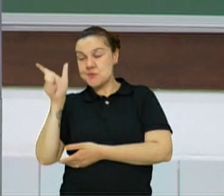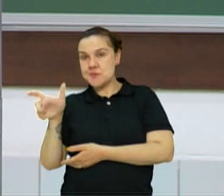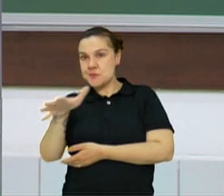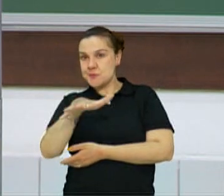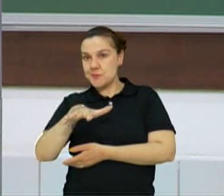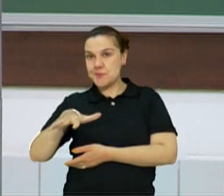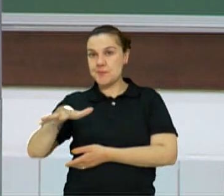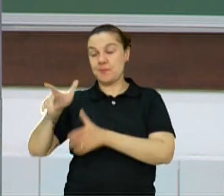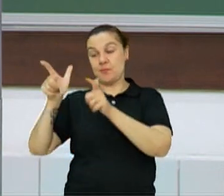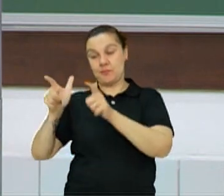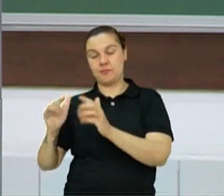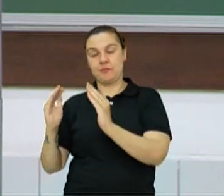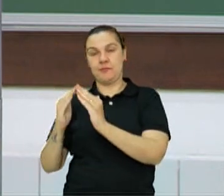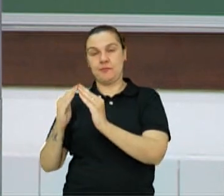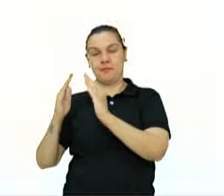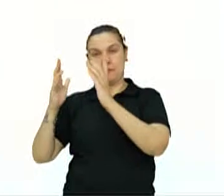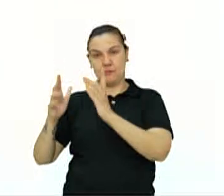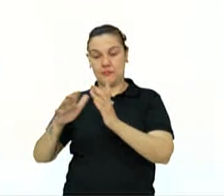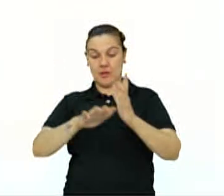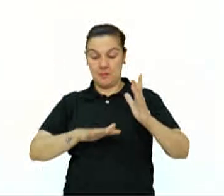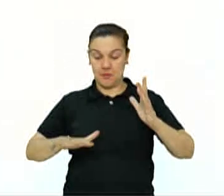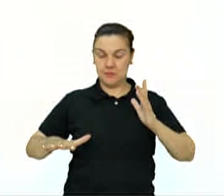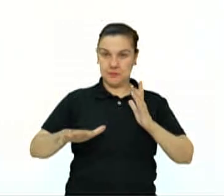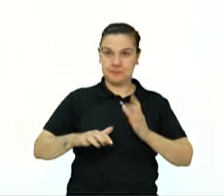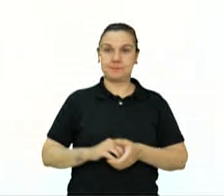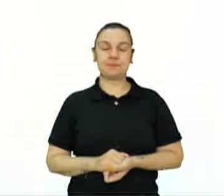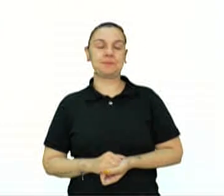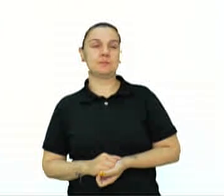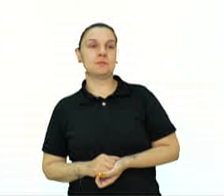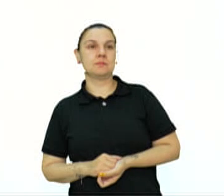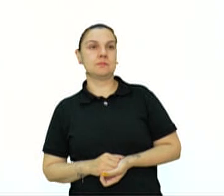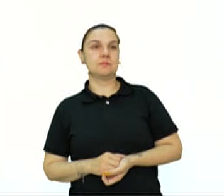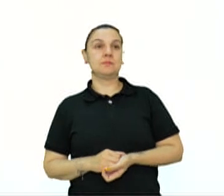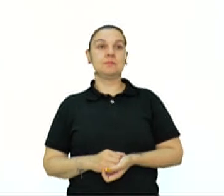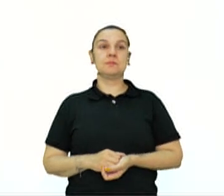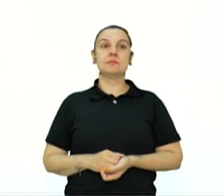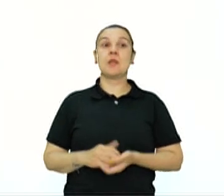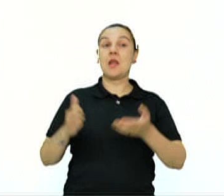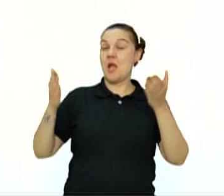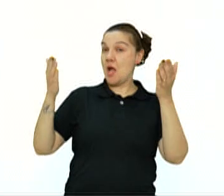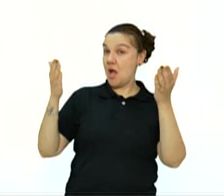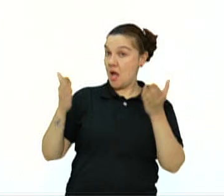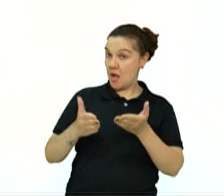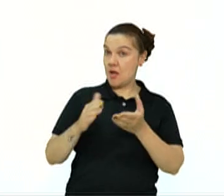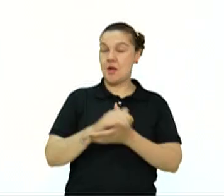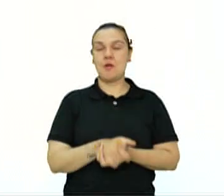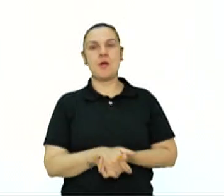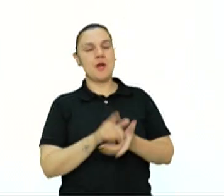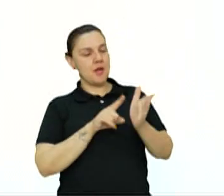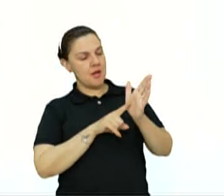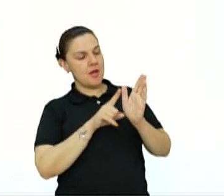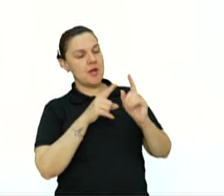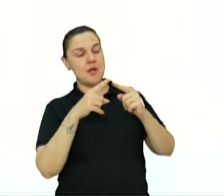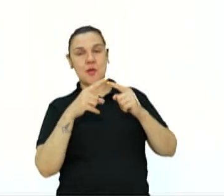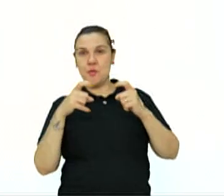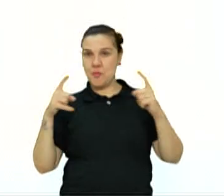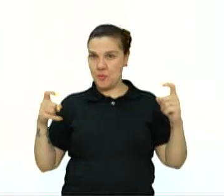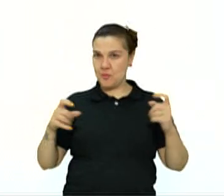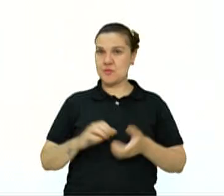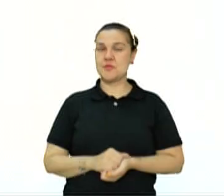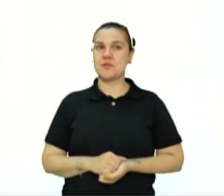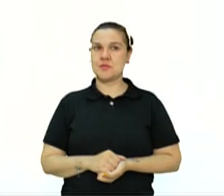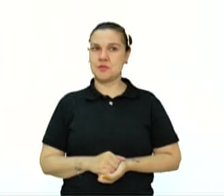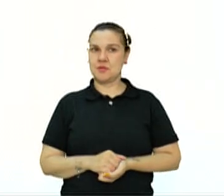pessoas que habitam um determinado local. E na biologia? Será que o